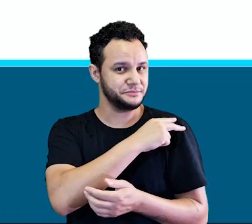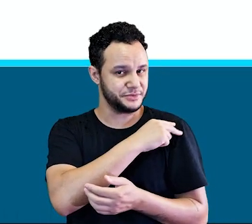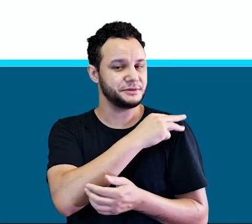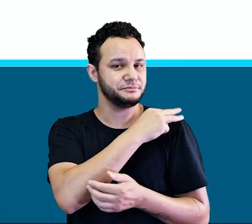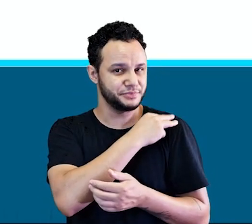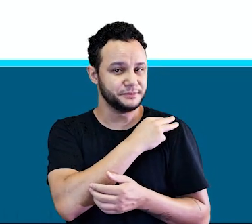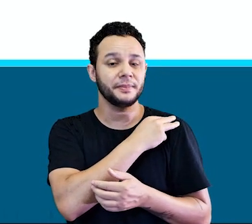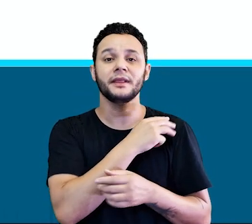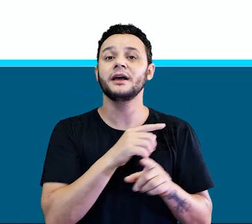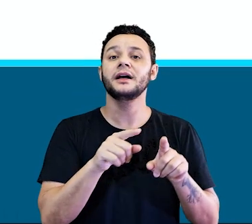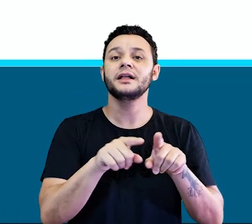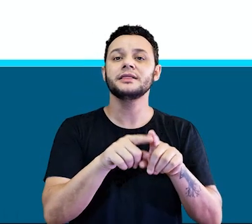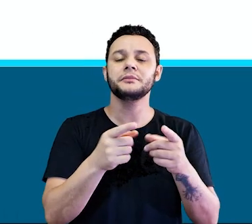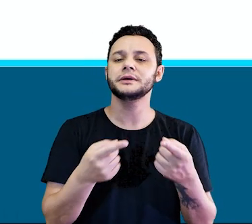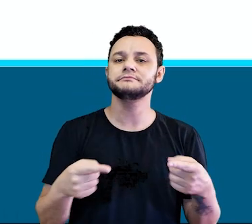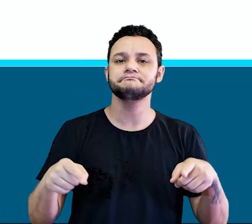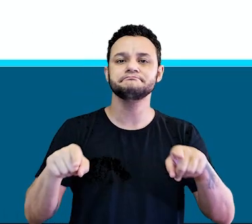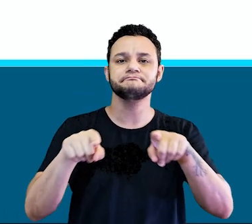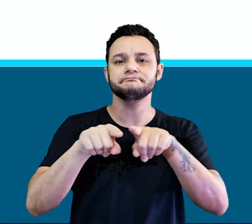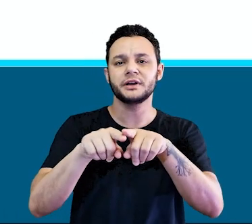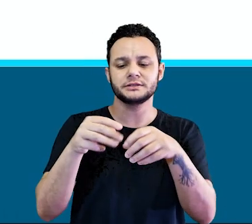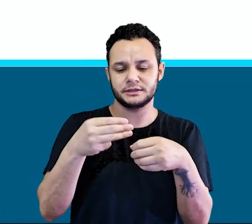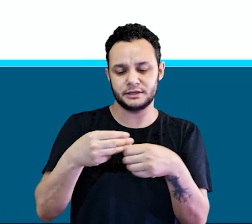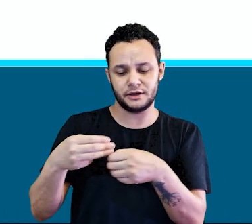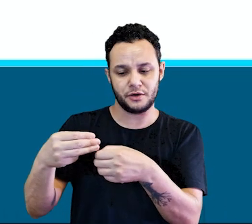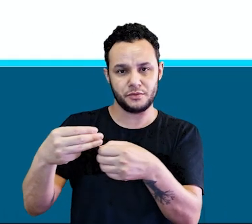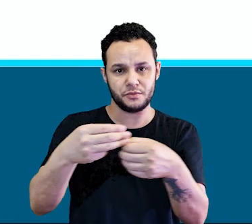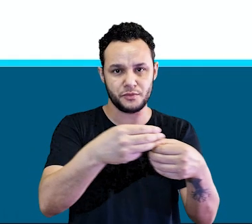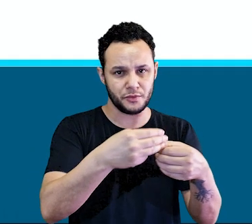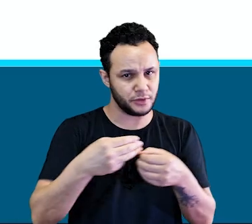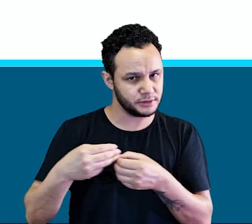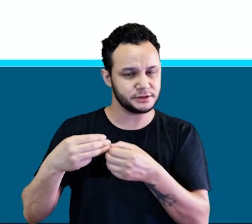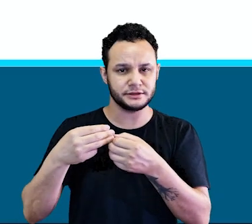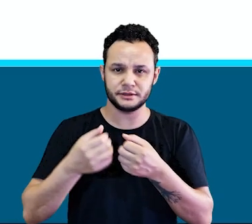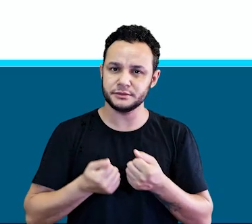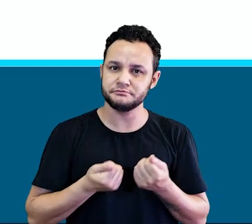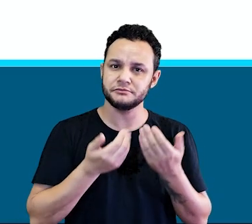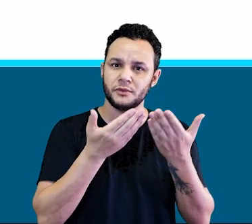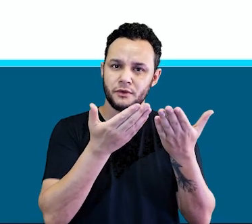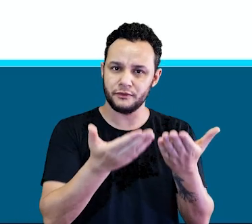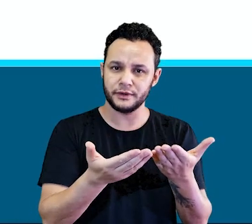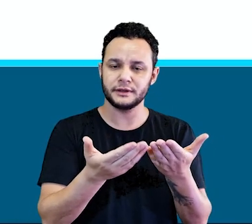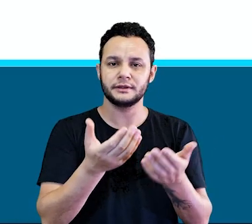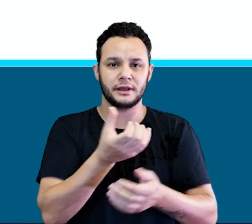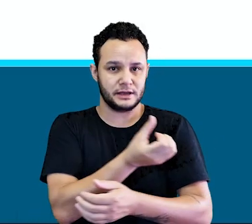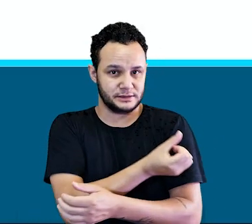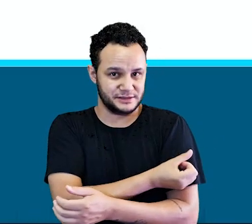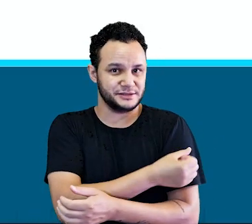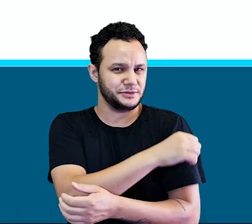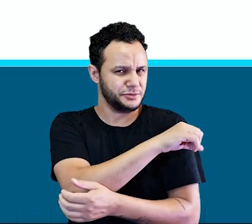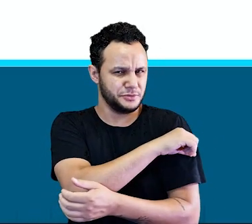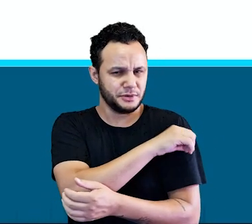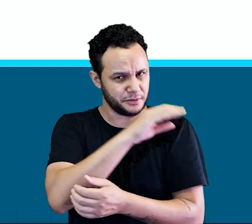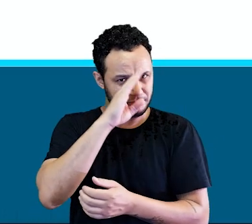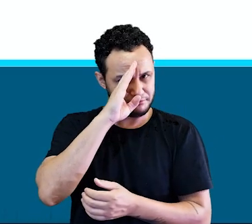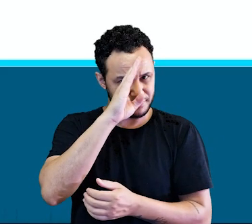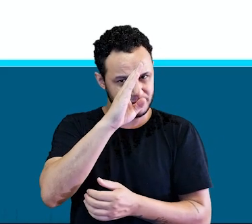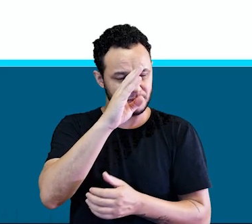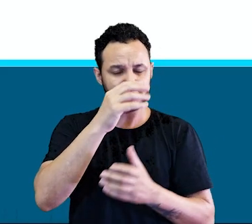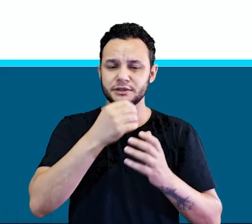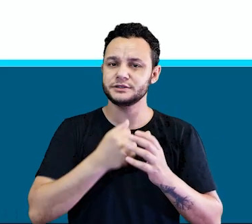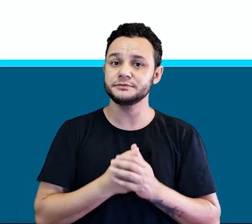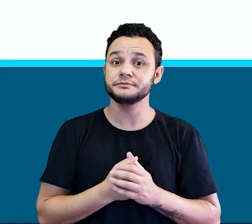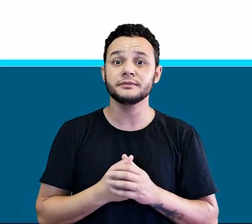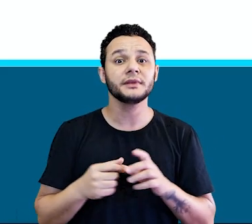e também na parceria com os municípios, né, para a oferta do ensino fundamental, especialmente Fundamental 2. E